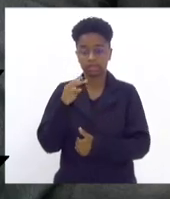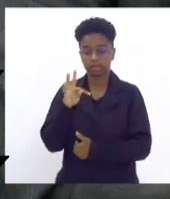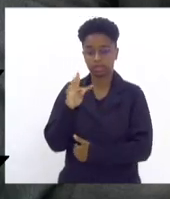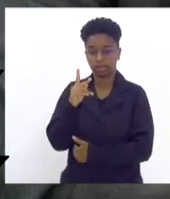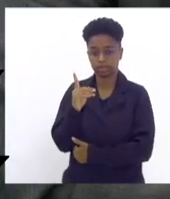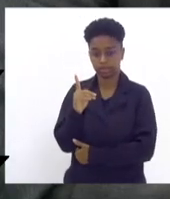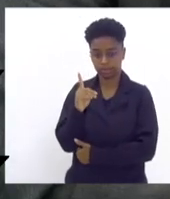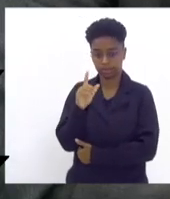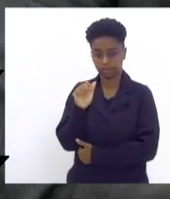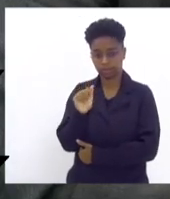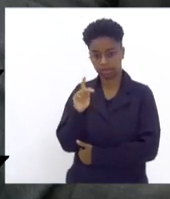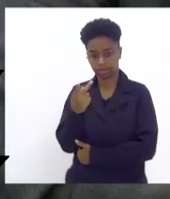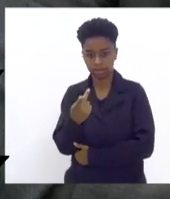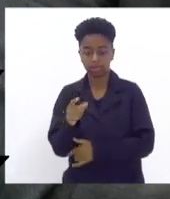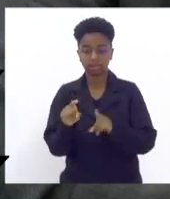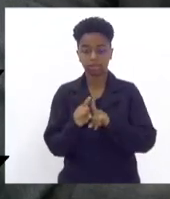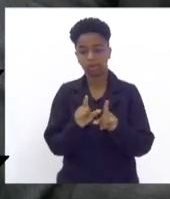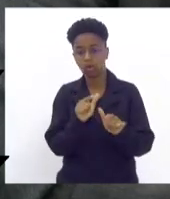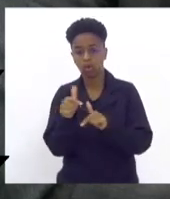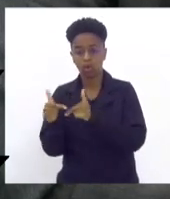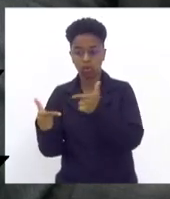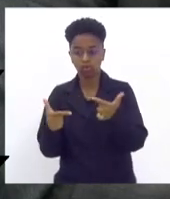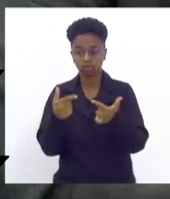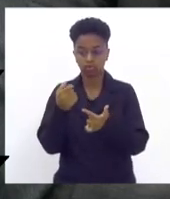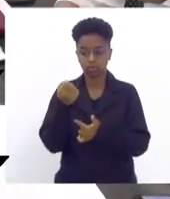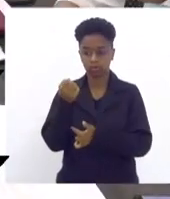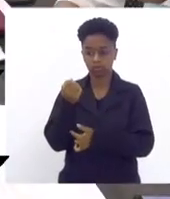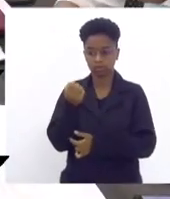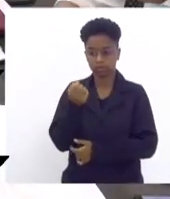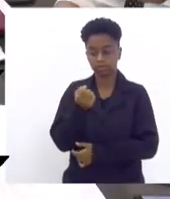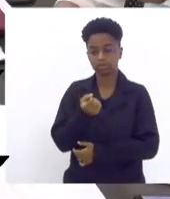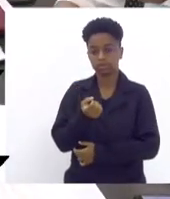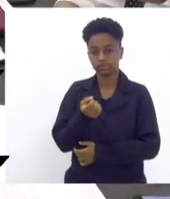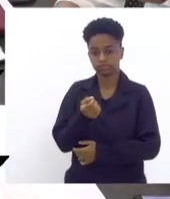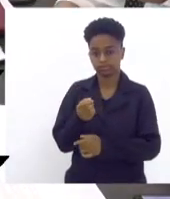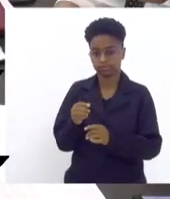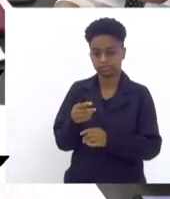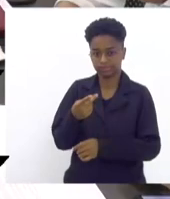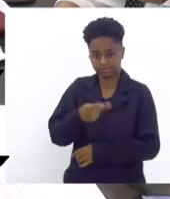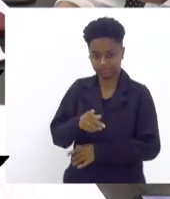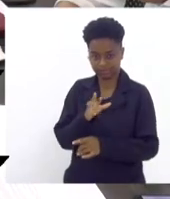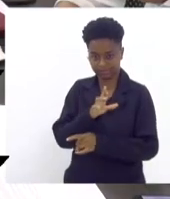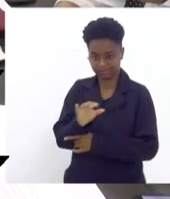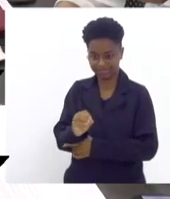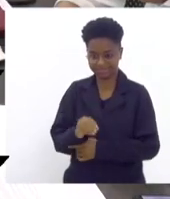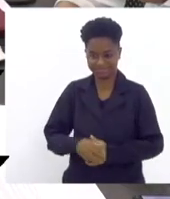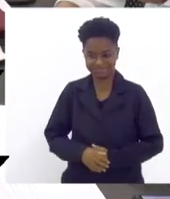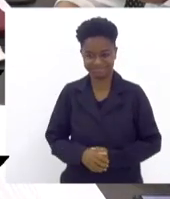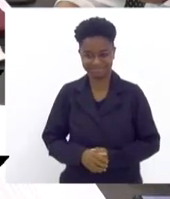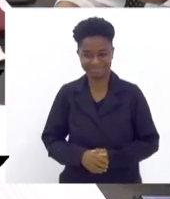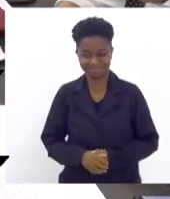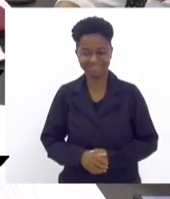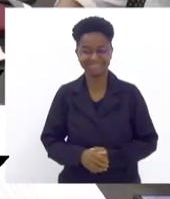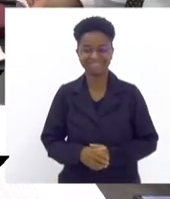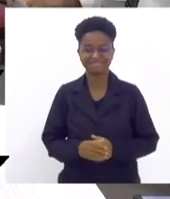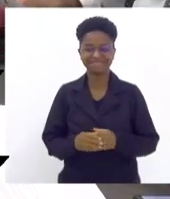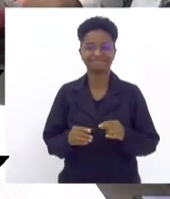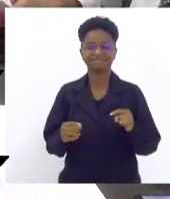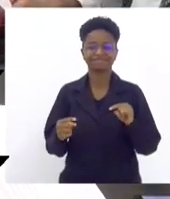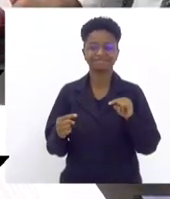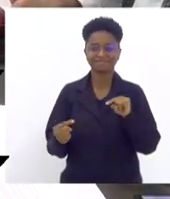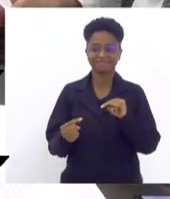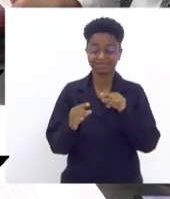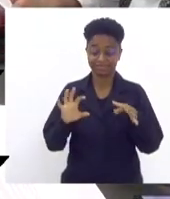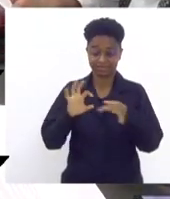outros transtornos de comportamento no estado do Rio de Janeiro. Para aparecer, deputado Fred Pacheco. Aparecer, presidente, pela constitucionalidade com